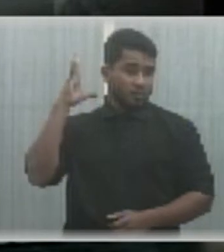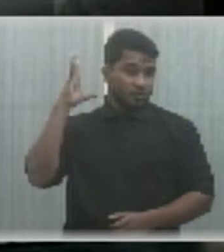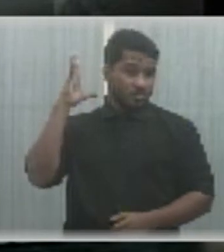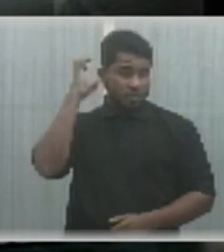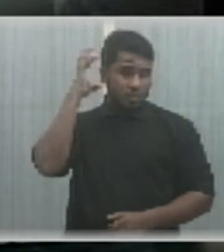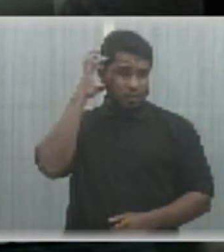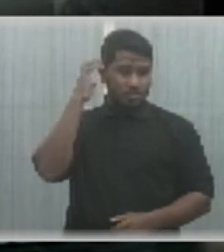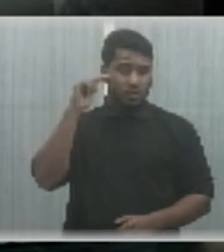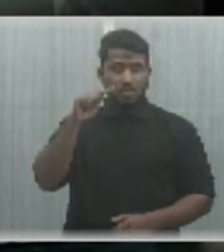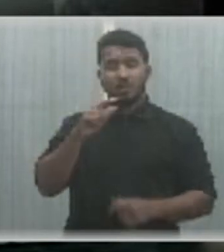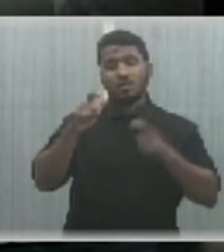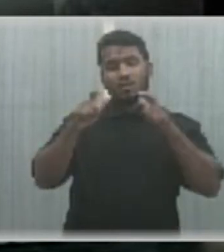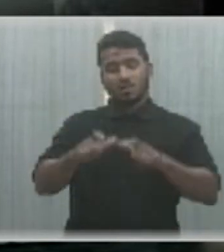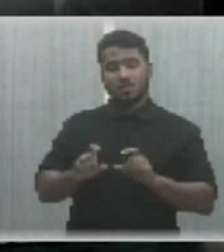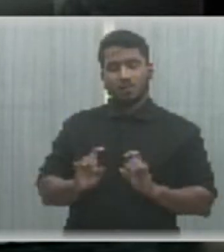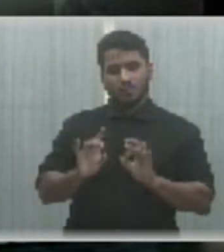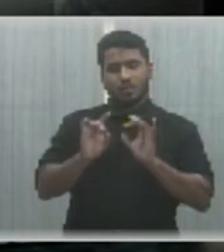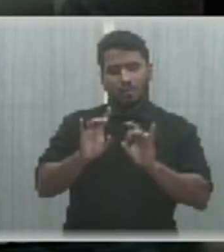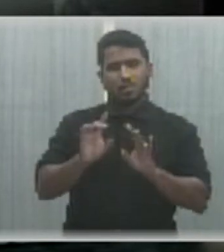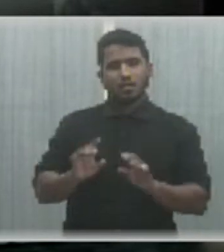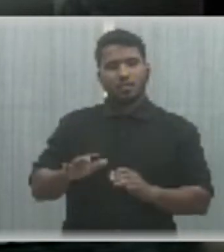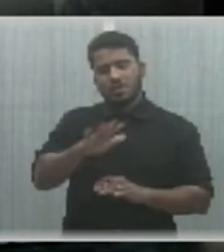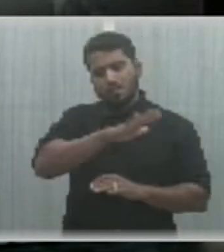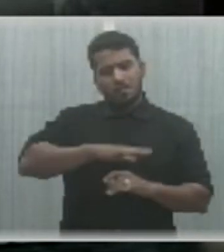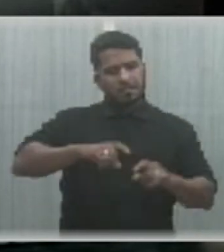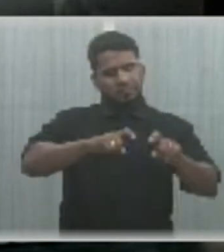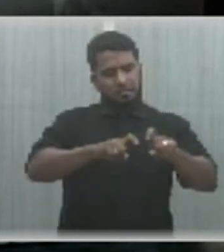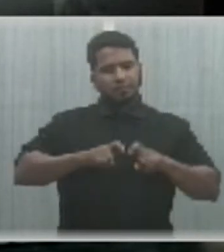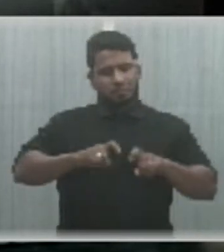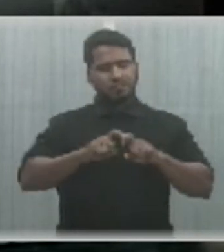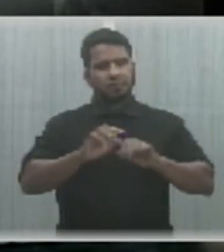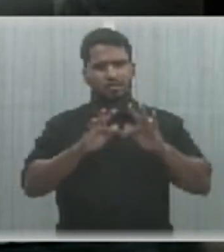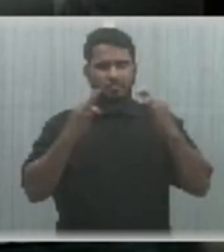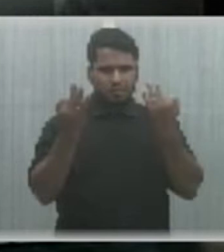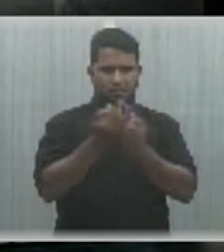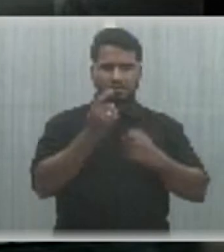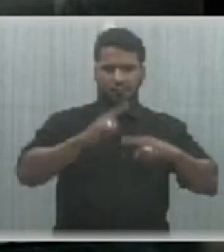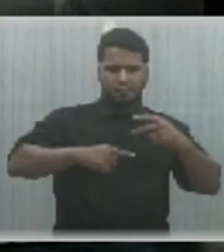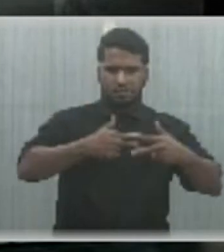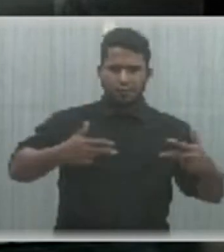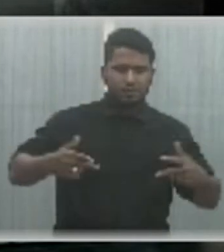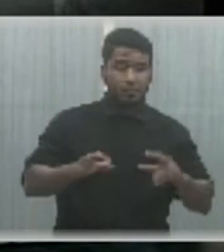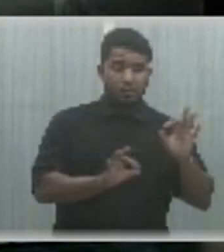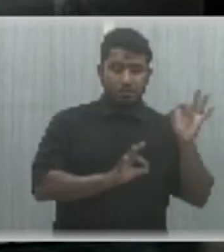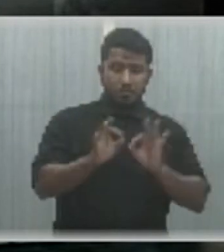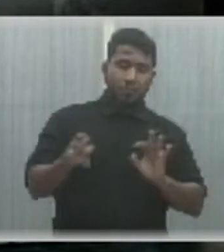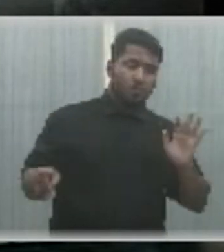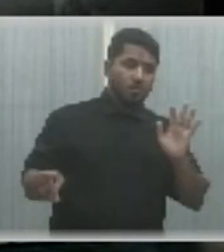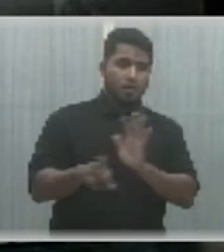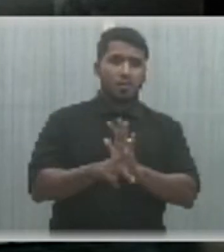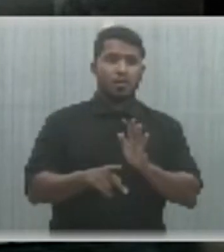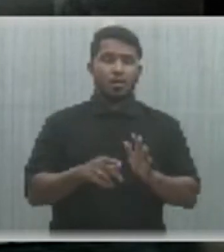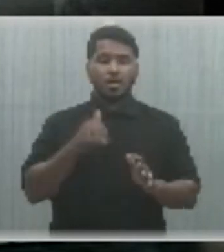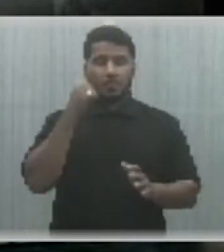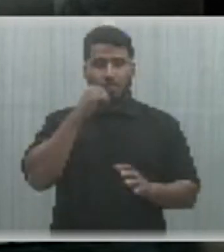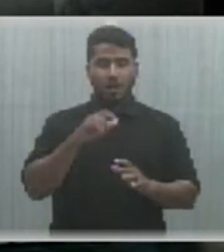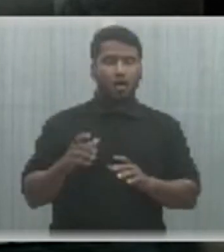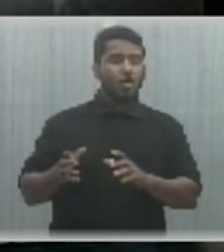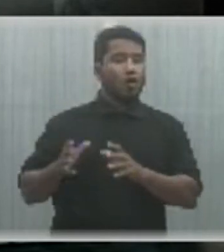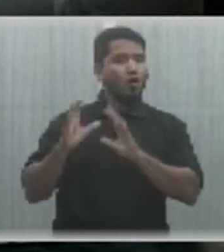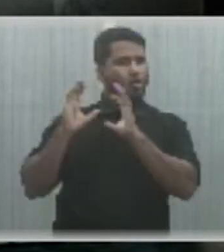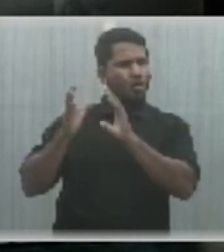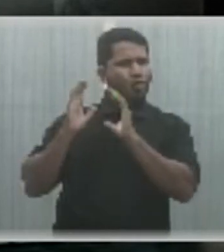sendo comercializados produtos da agricultura familiar organizada pelas quebradeiras de coco e por